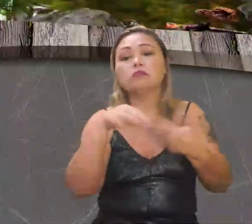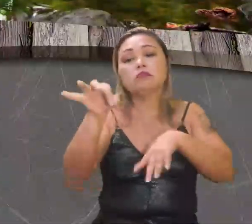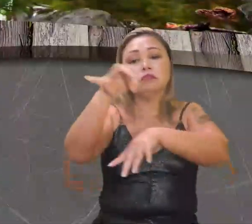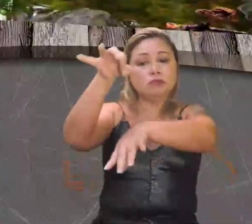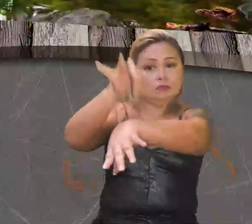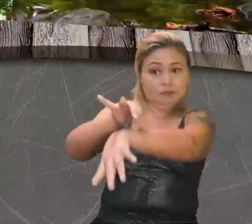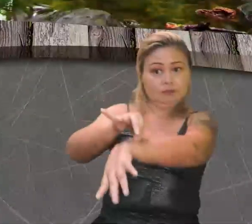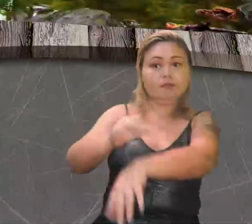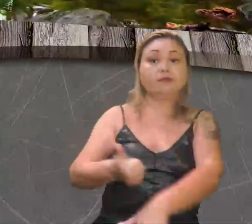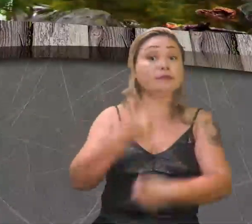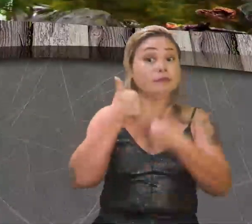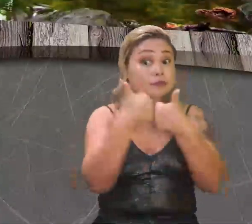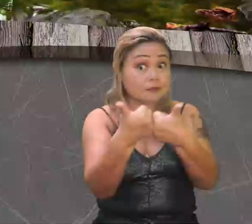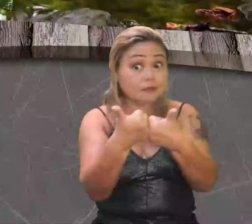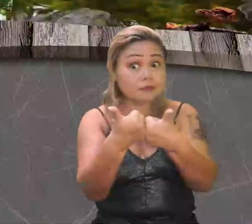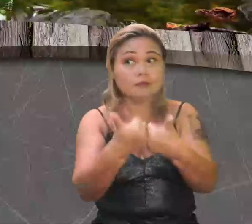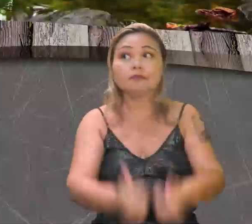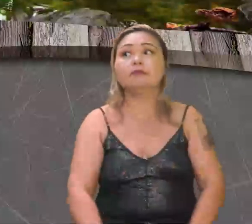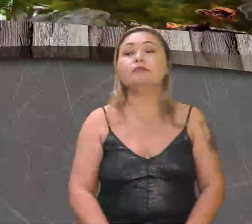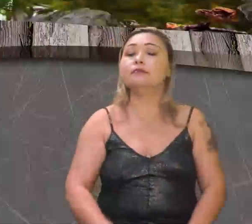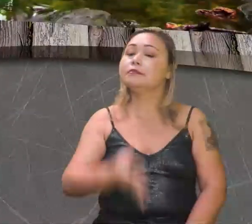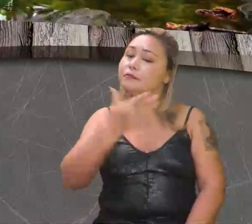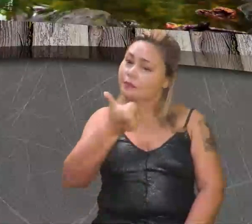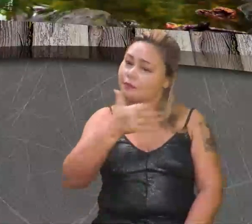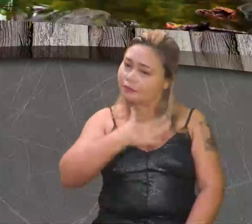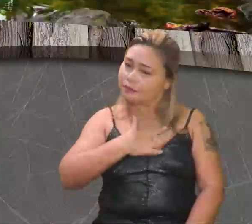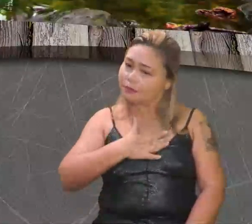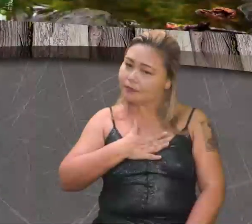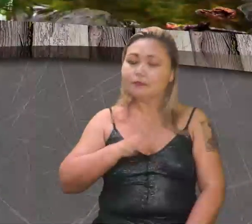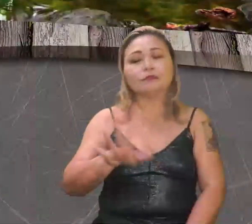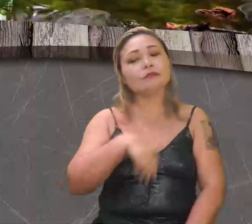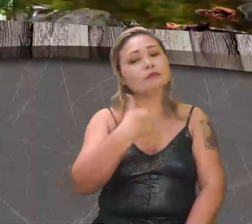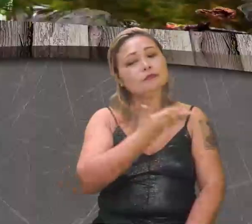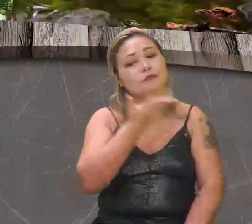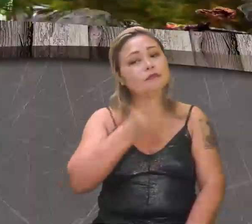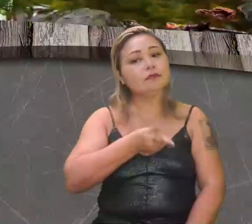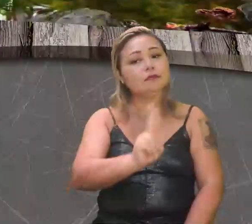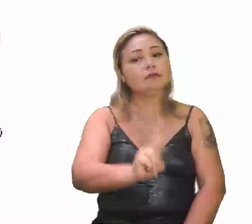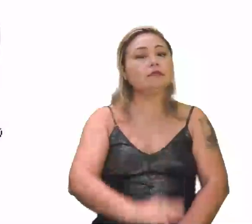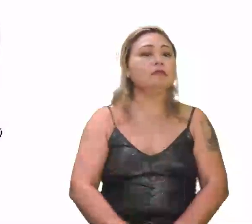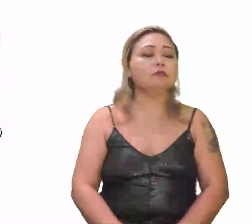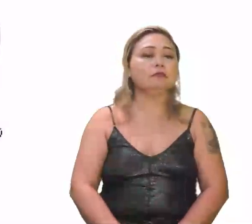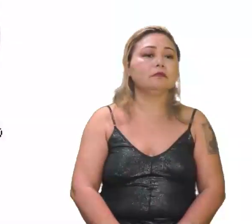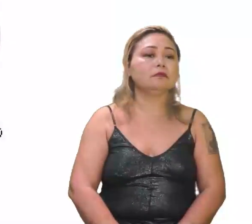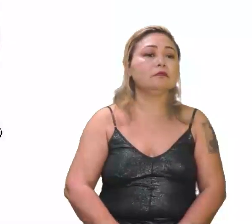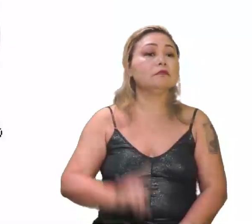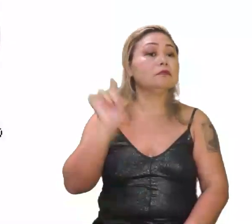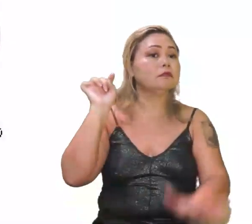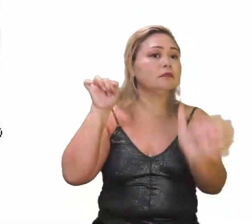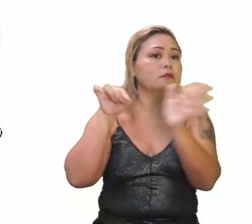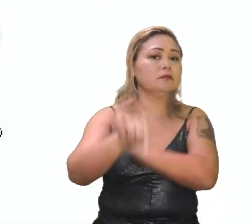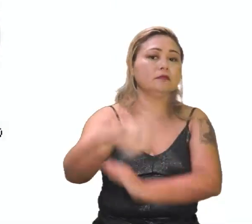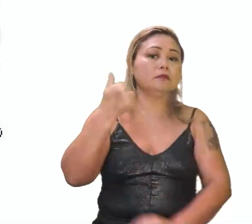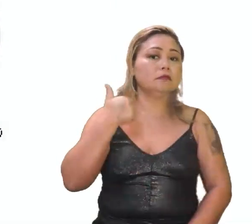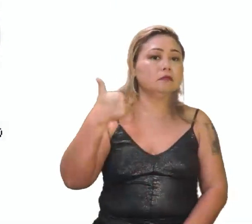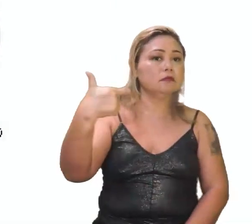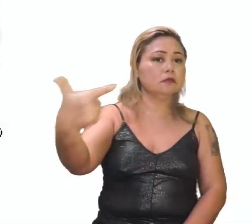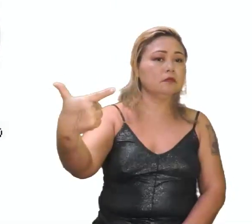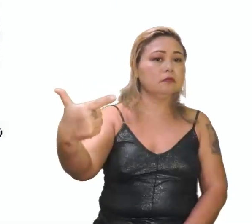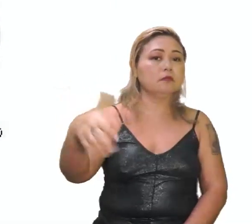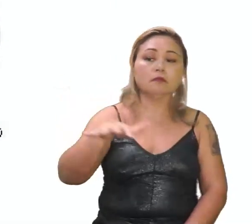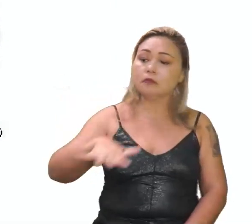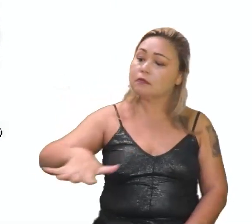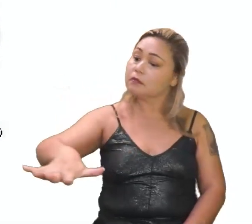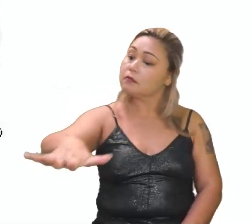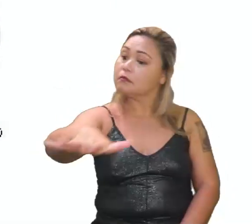de inseto. Beleza? Tudo tranquilo? Então vamos lá, seguindo. Questão de número 2.